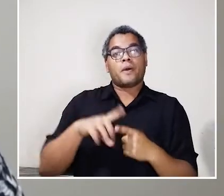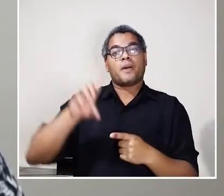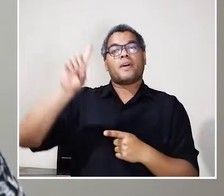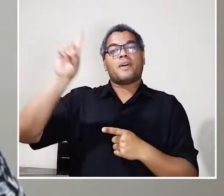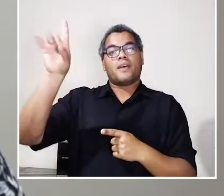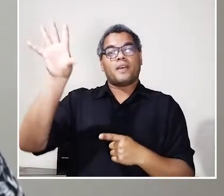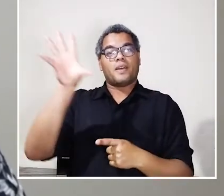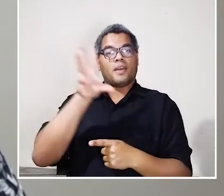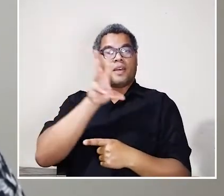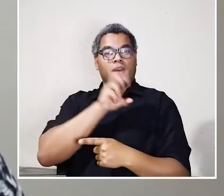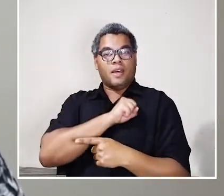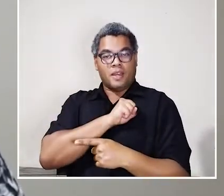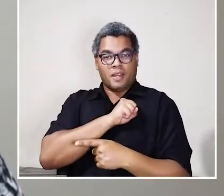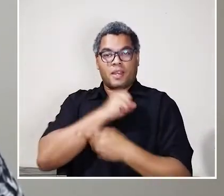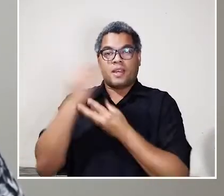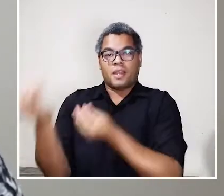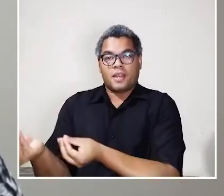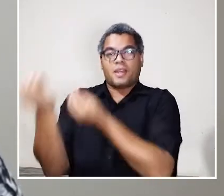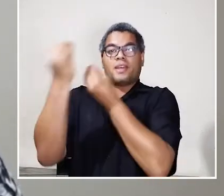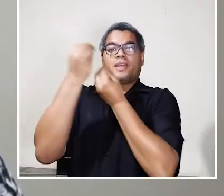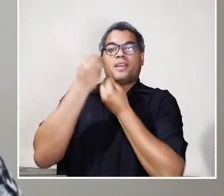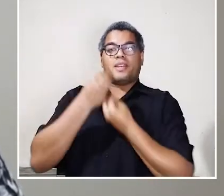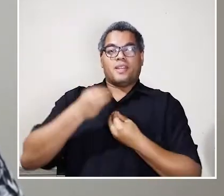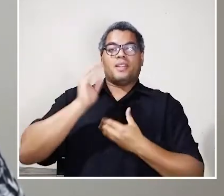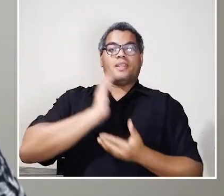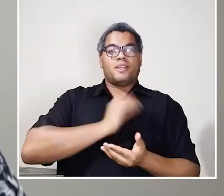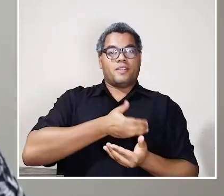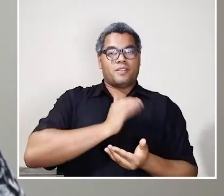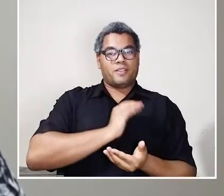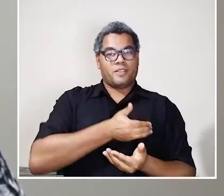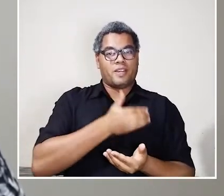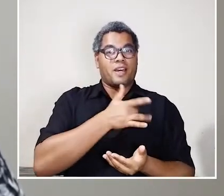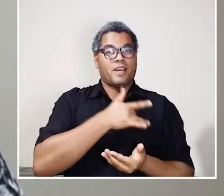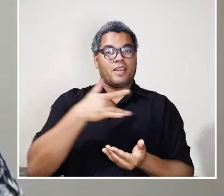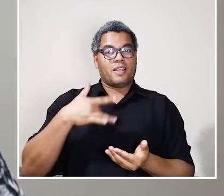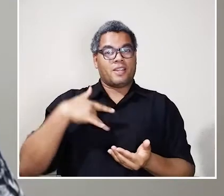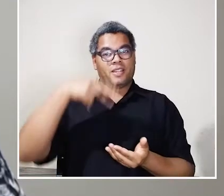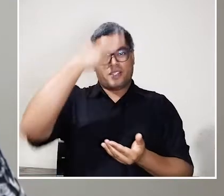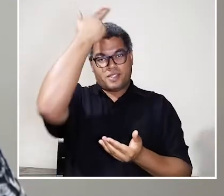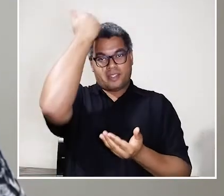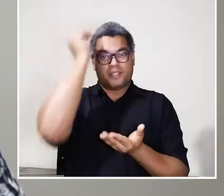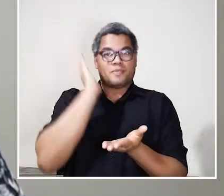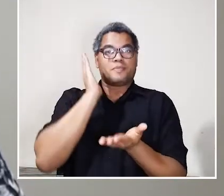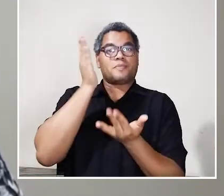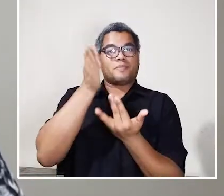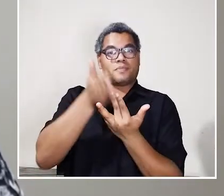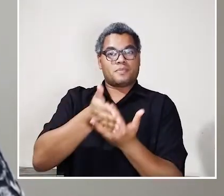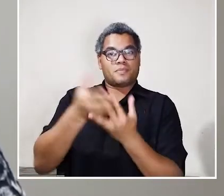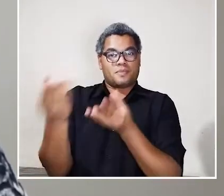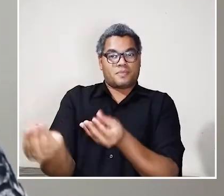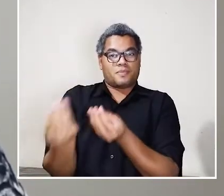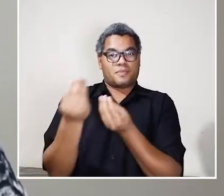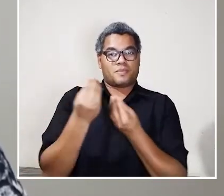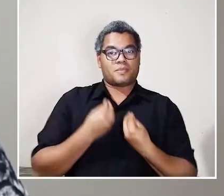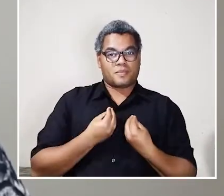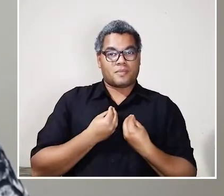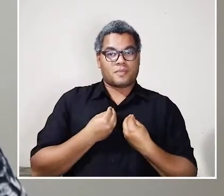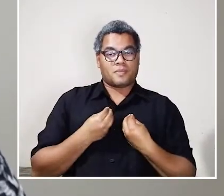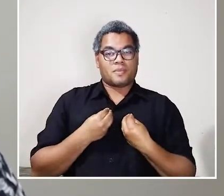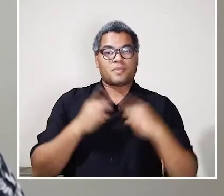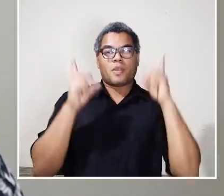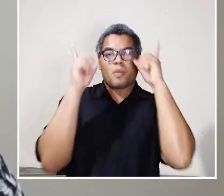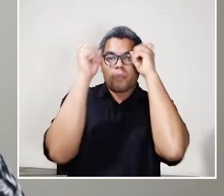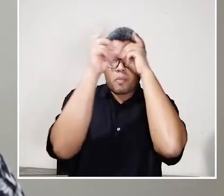de Deus é derramado em nosso coração pelo Espírito Santo que nos foi dado.